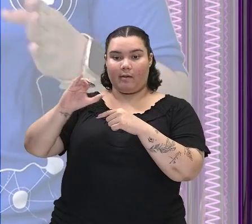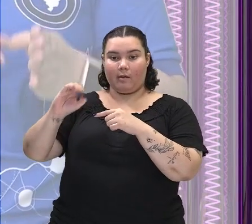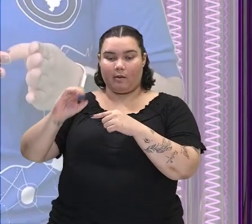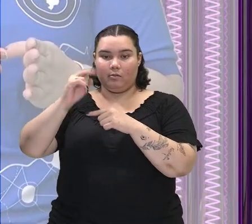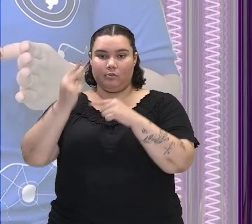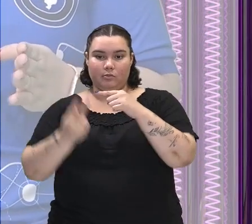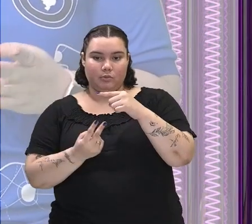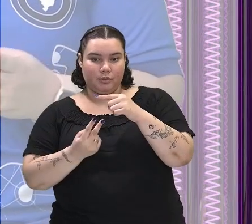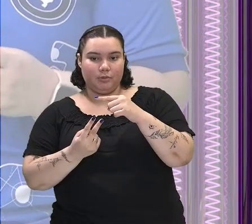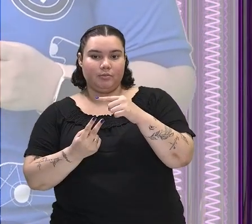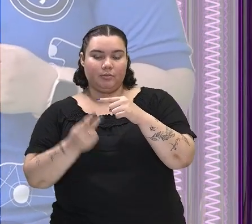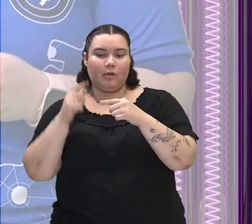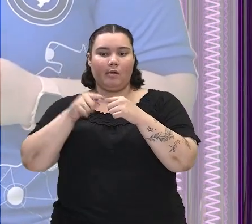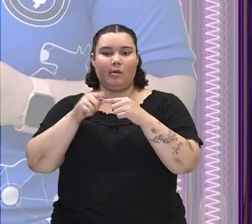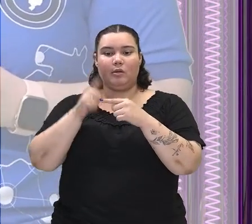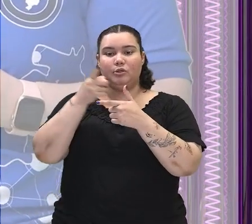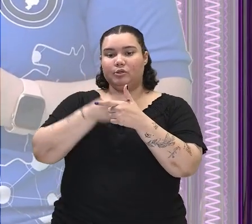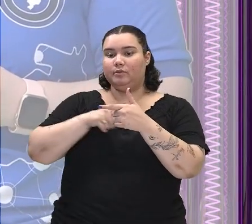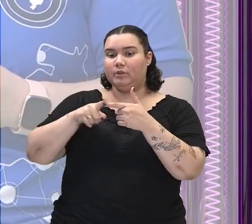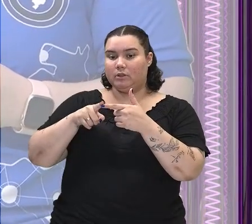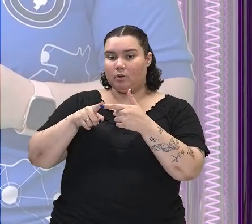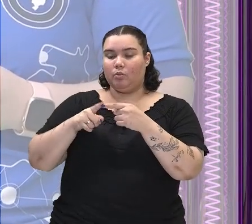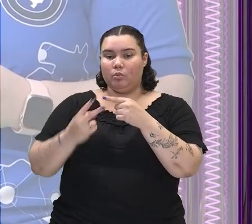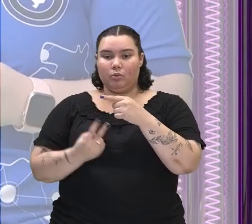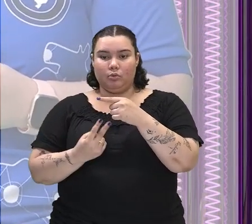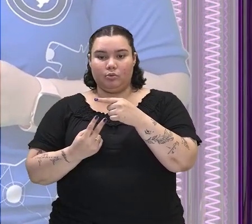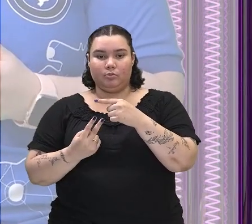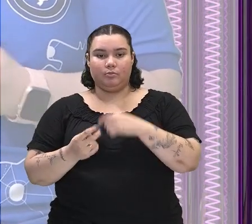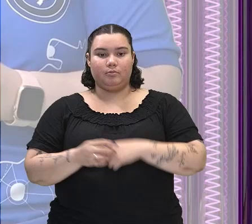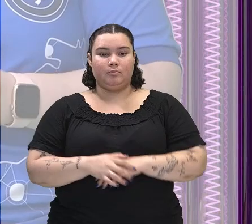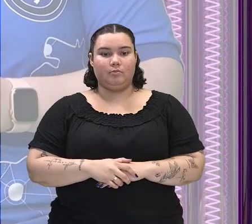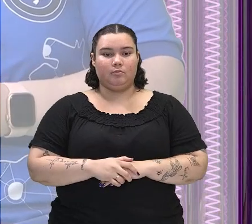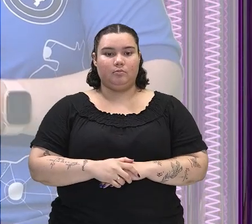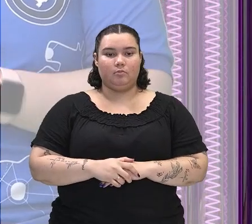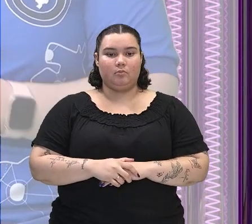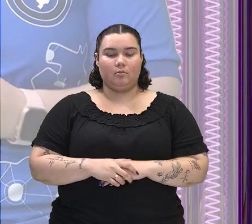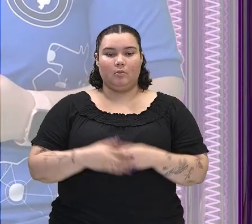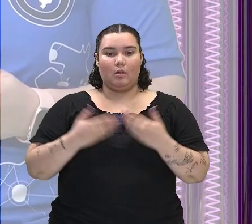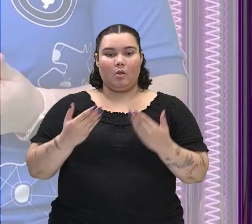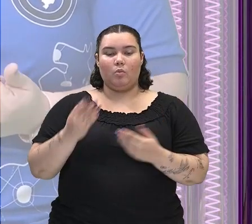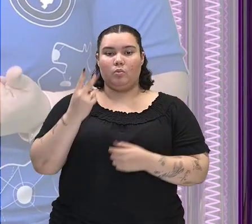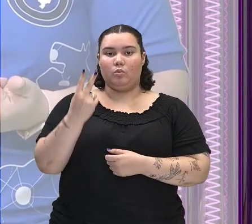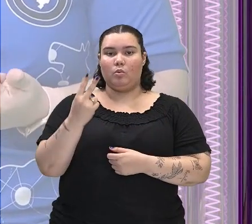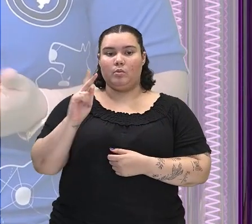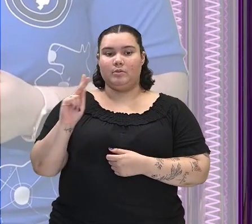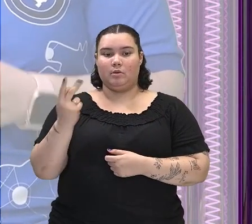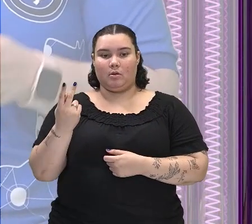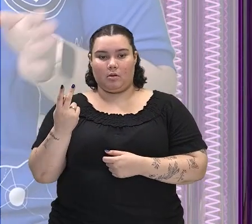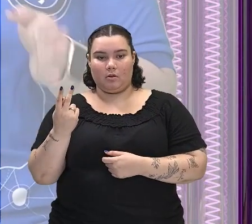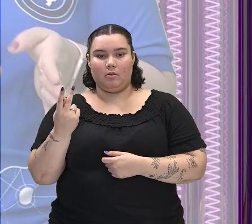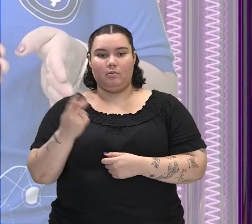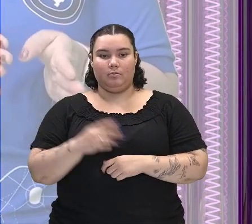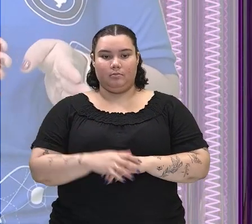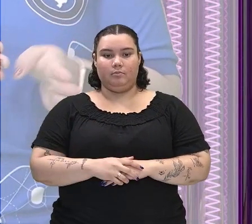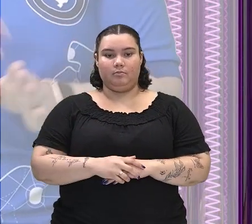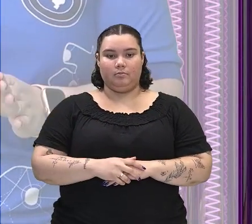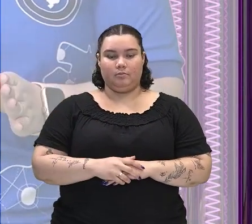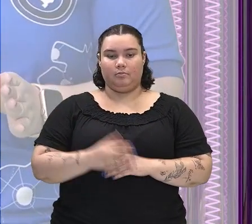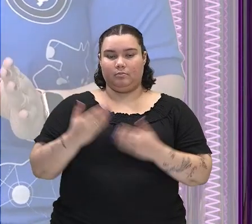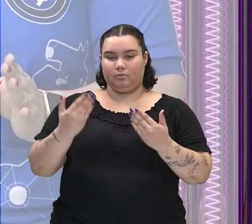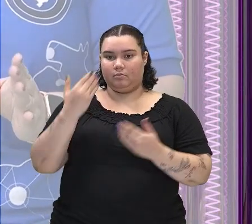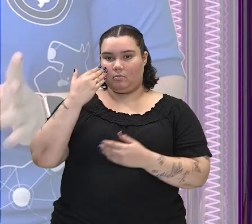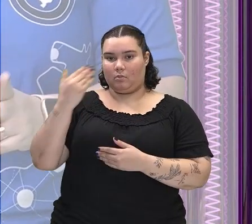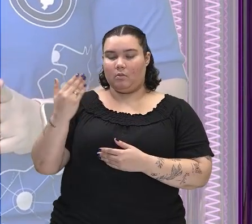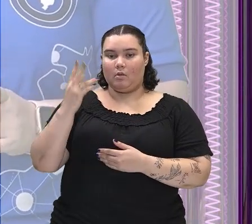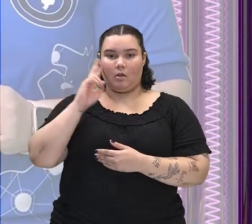metade é dividido por 2. E o dobro da altura, né, vai ser 2H, como eu mostrei para vocês, né? Um era H e o